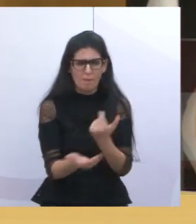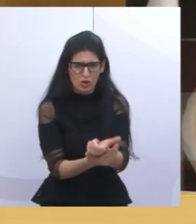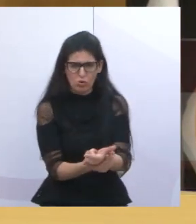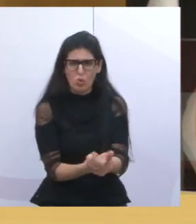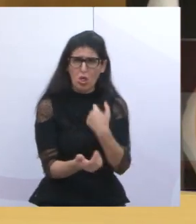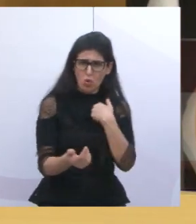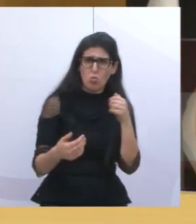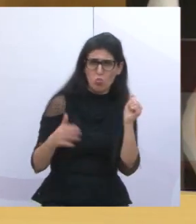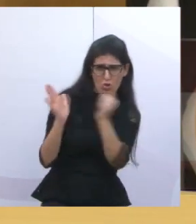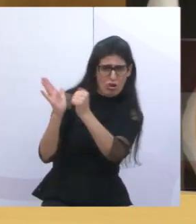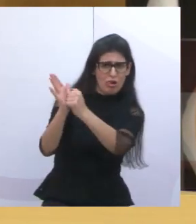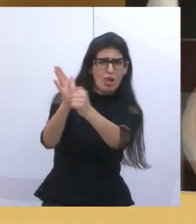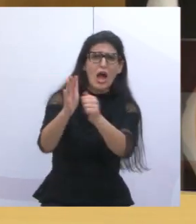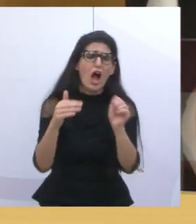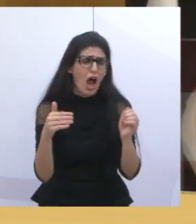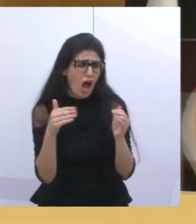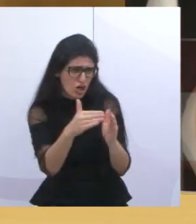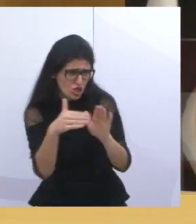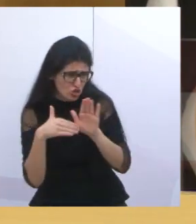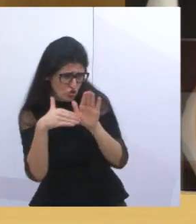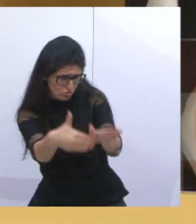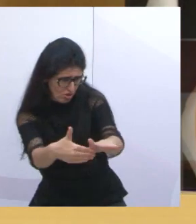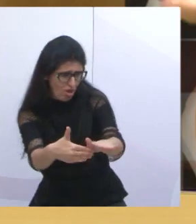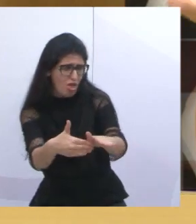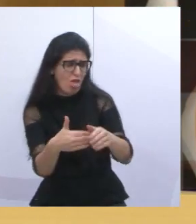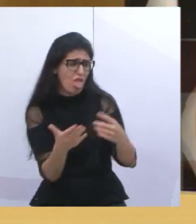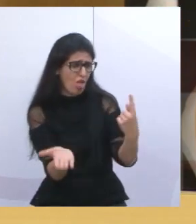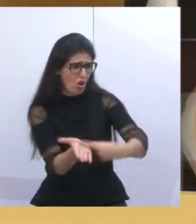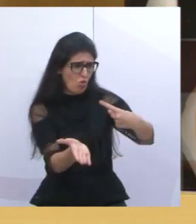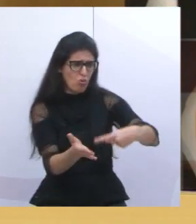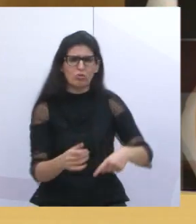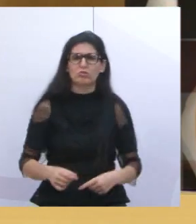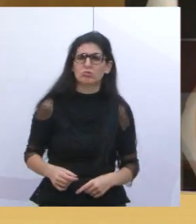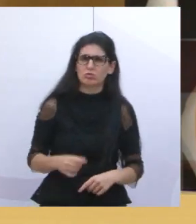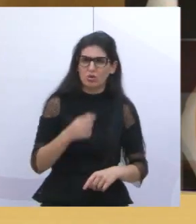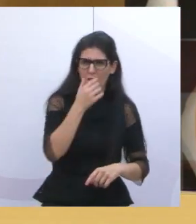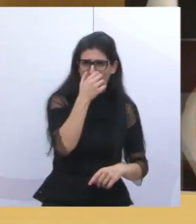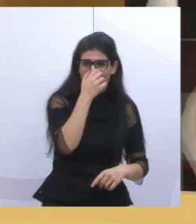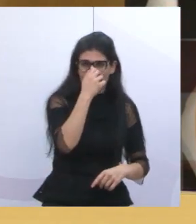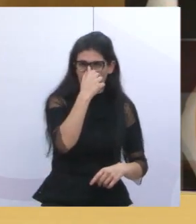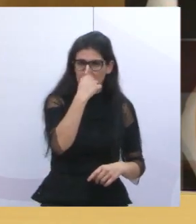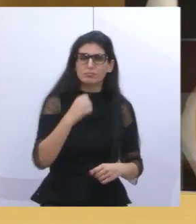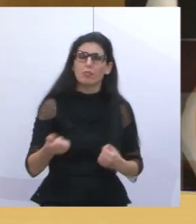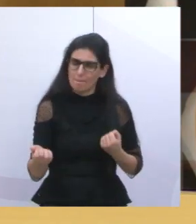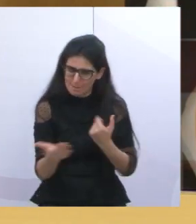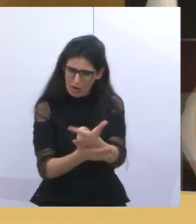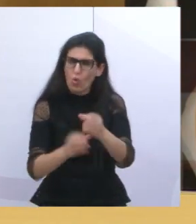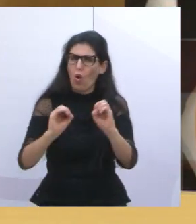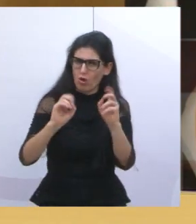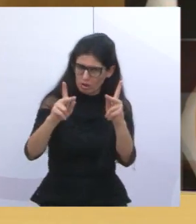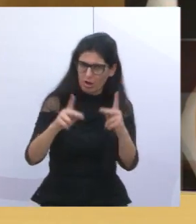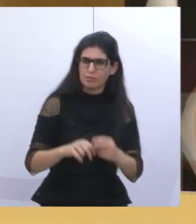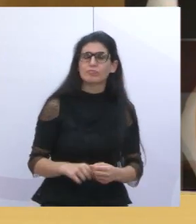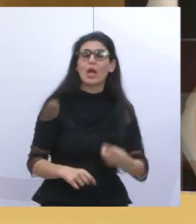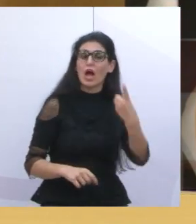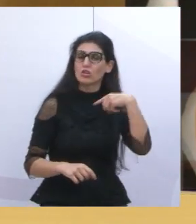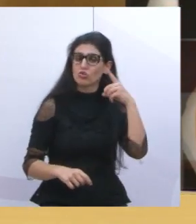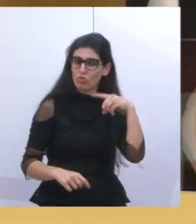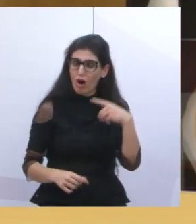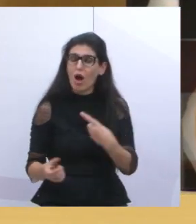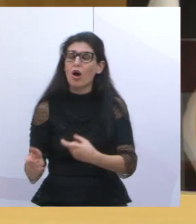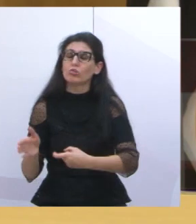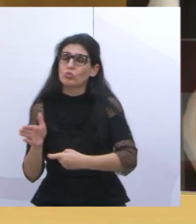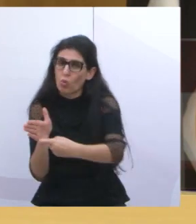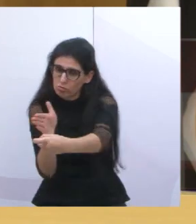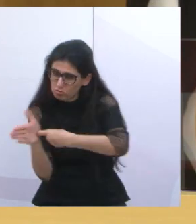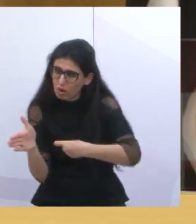acordo, mas nada impede também deles pegarem um advogado e entrar na justiça e reaver o que pagaram também. Agora, nesse momento, a gente vai ser justo com aqueles